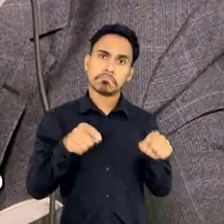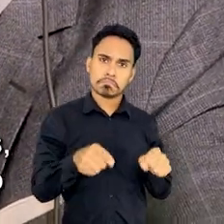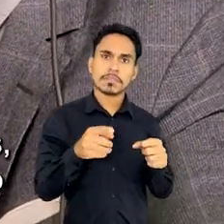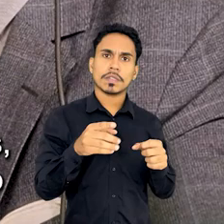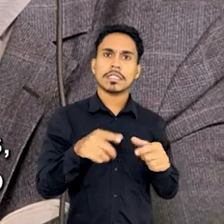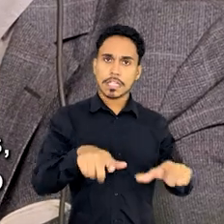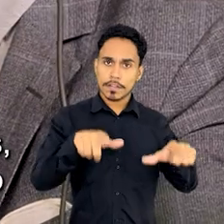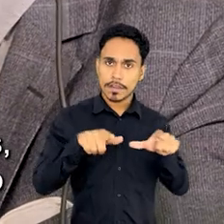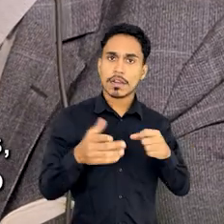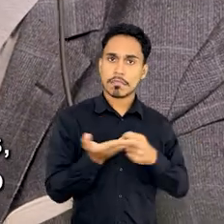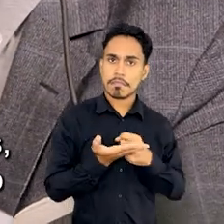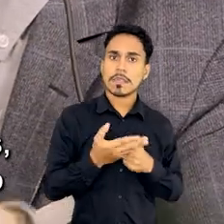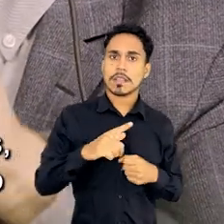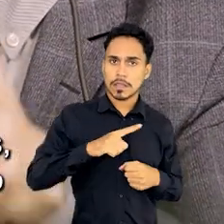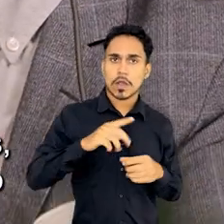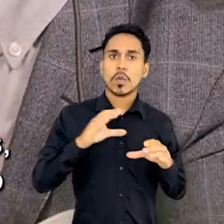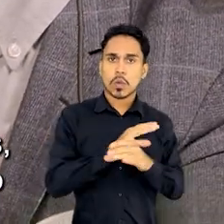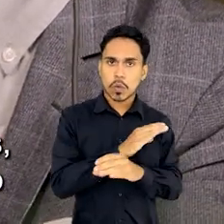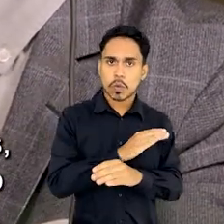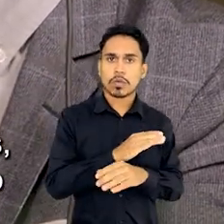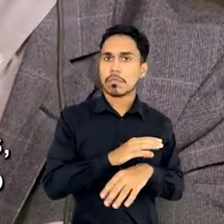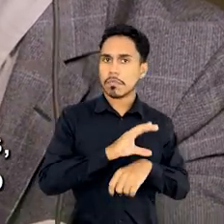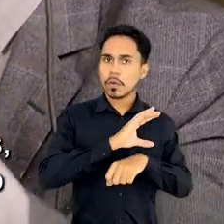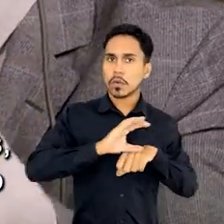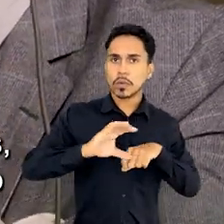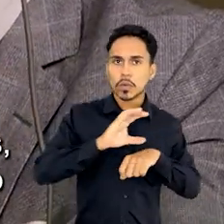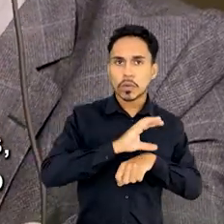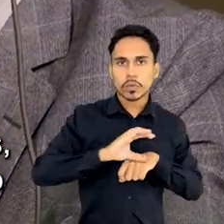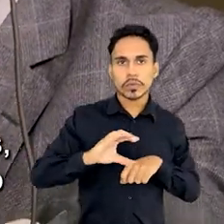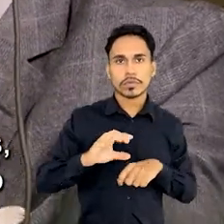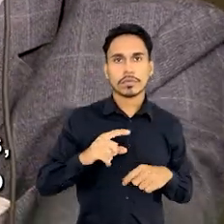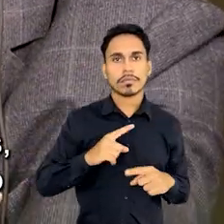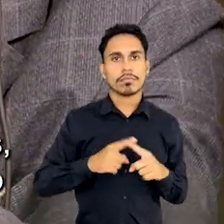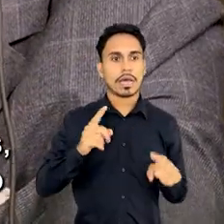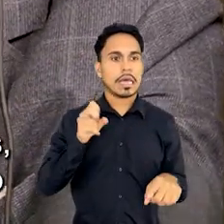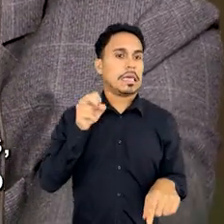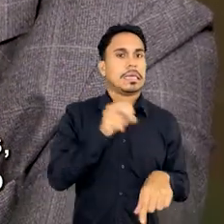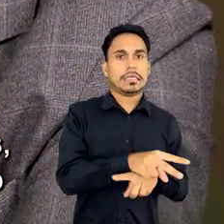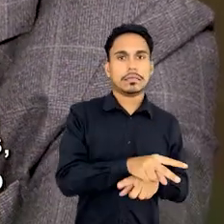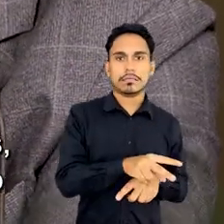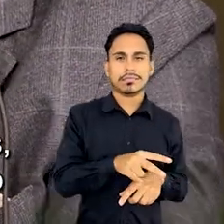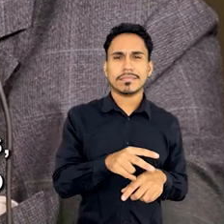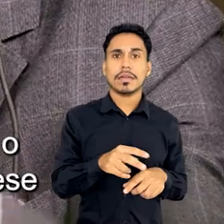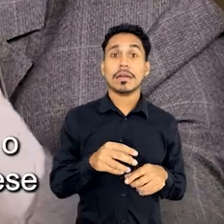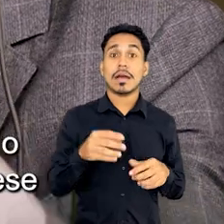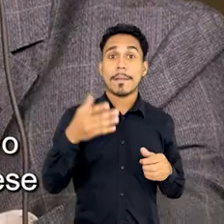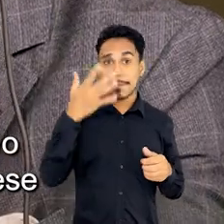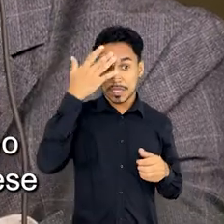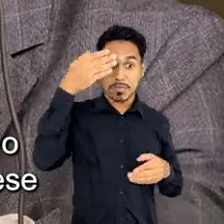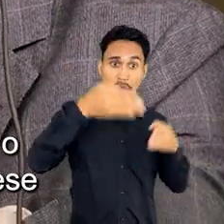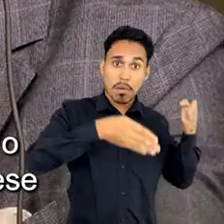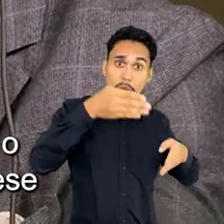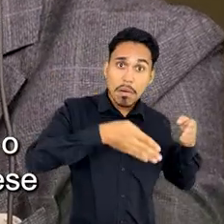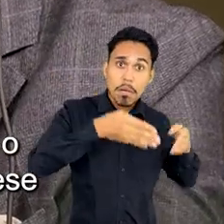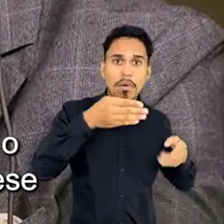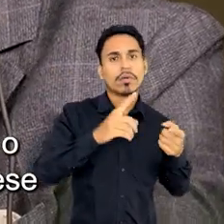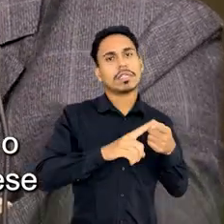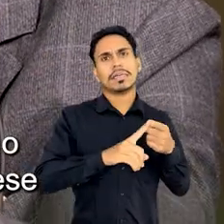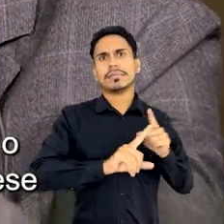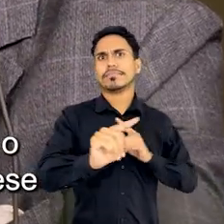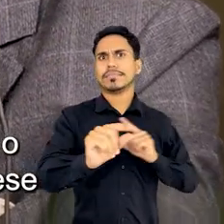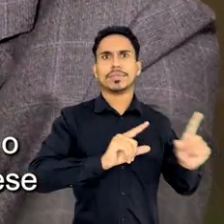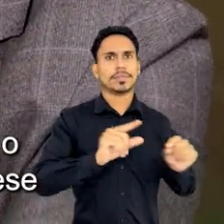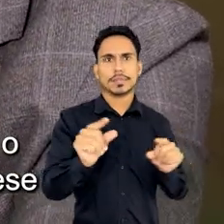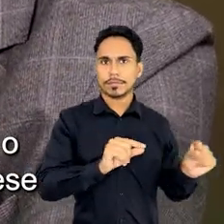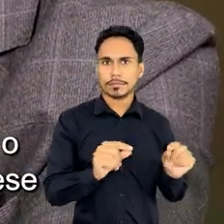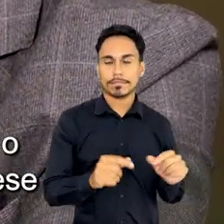que que é dividido em pares que tem certificações mas não é um uma entrada e várias saídas são várias entradas e várias saídas